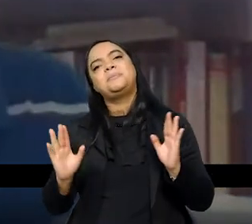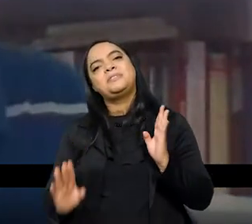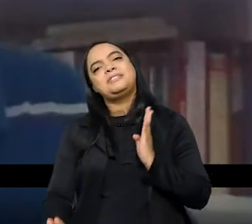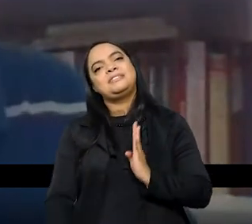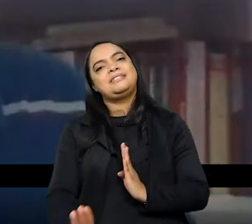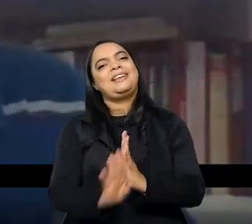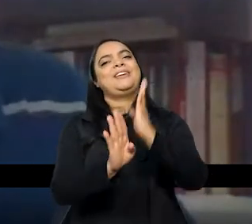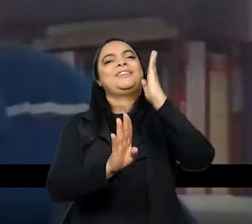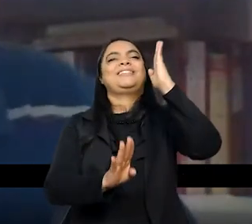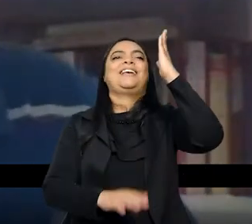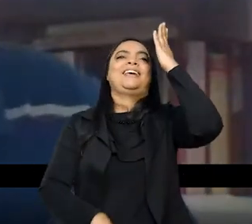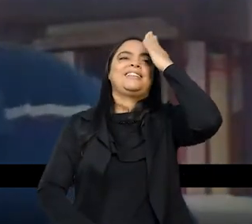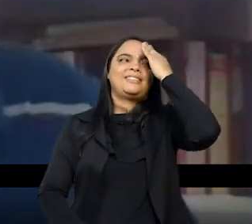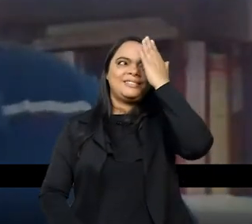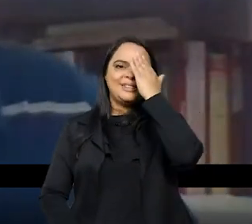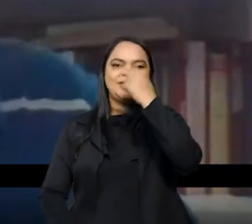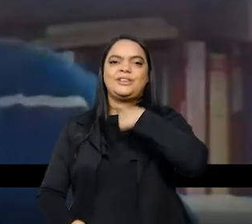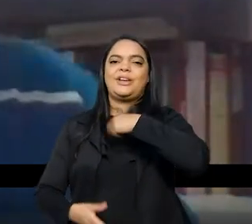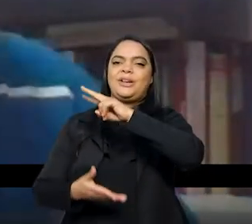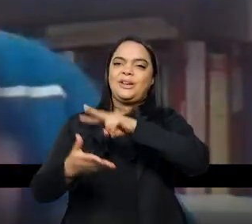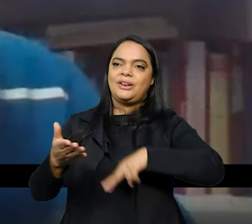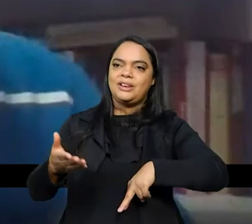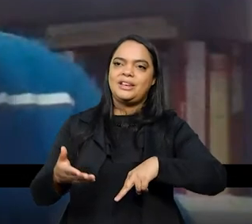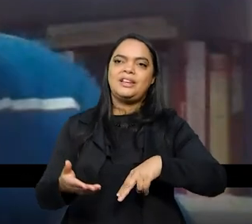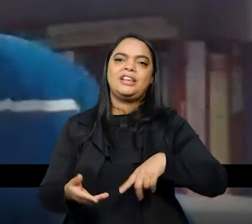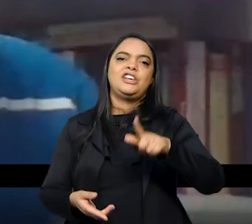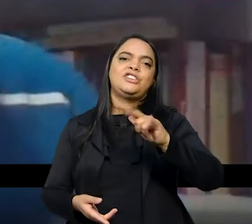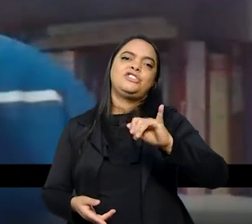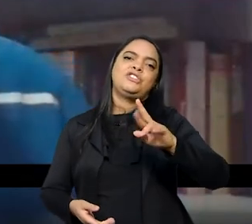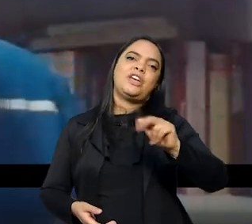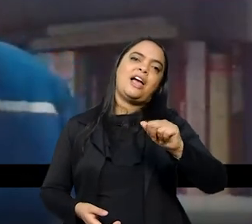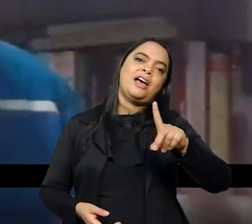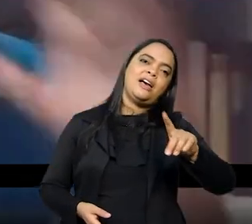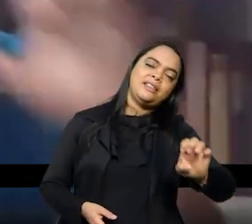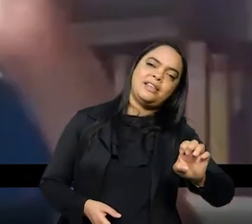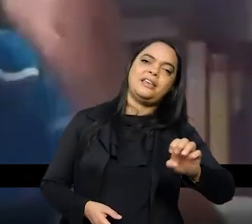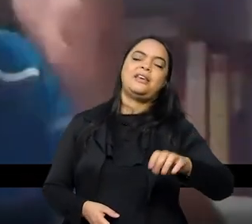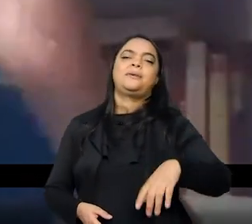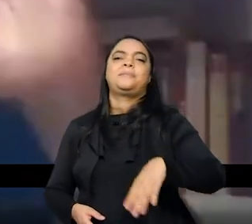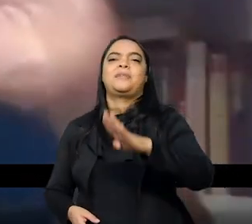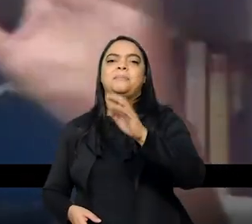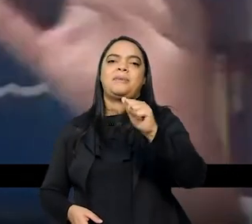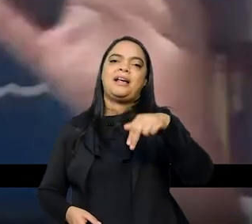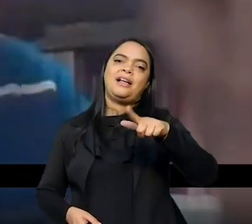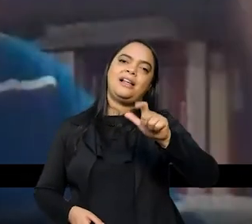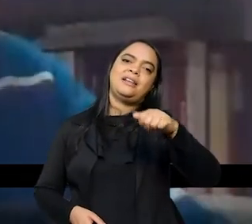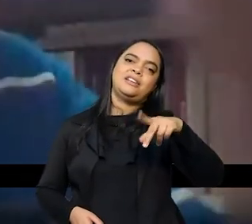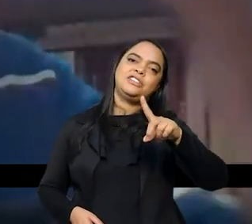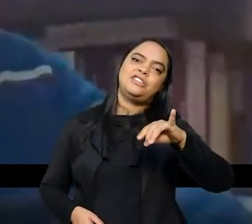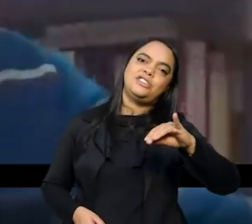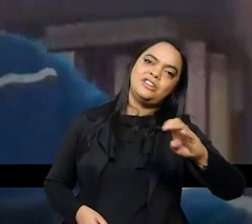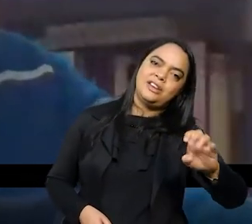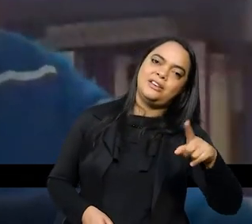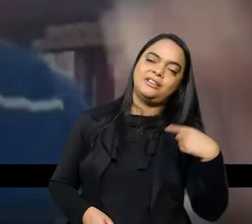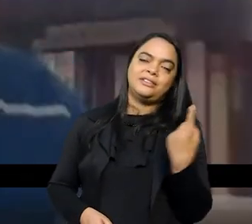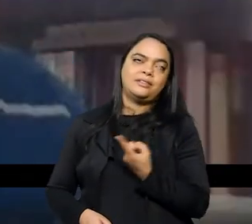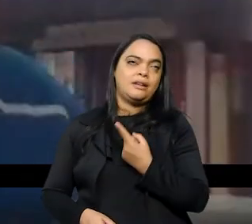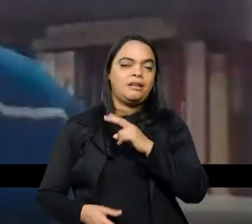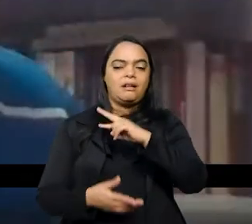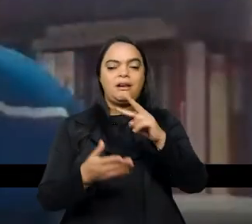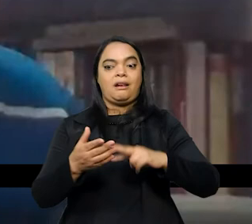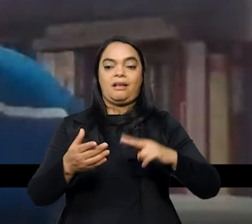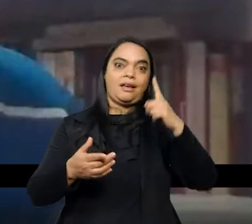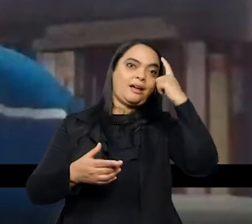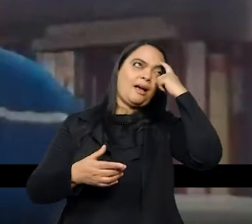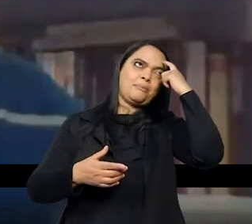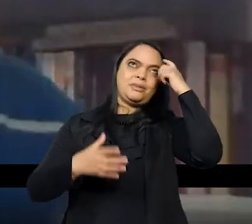quando eu li ali o Girardet, Balandier, uma série de teóricos que, às vezes, a gente fica com a cabeça, né, lotada de